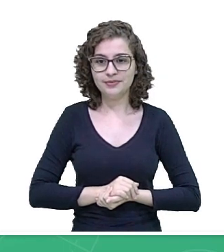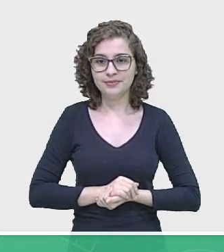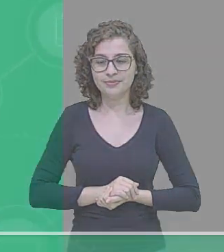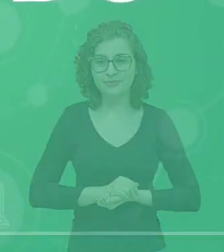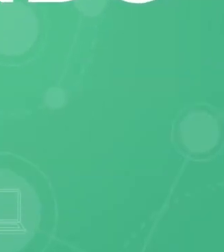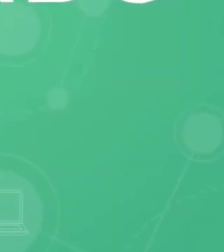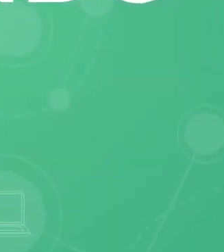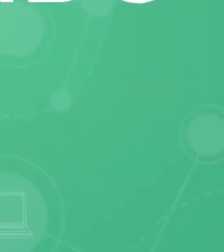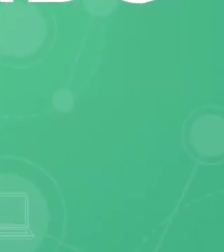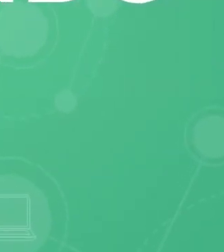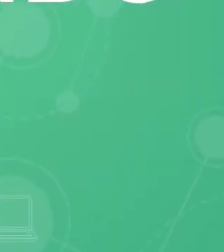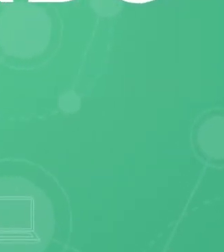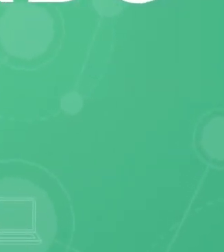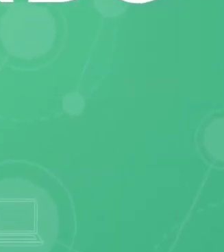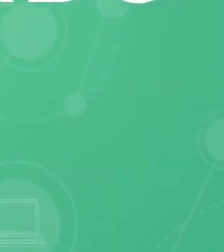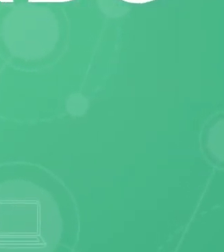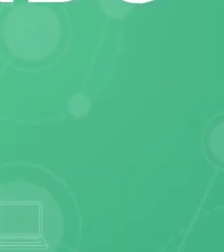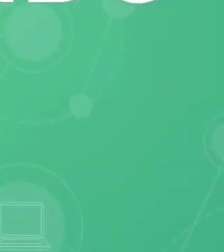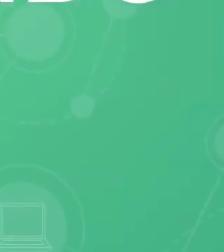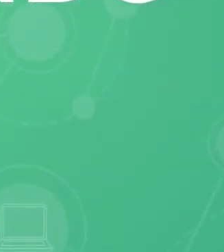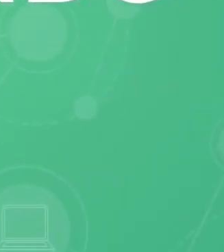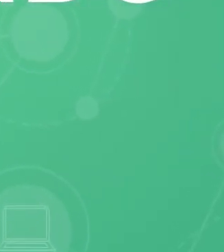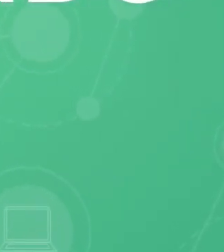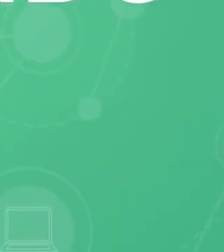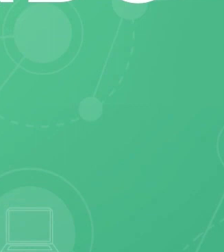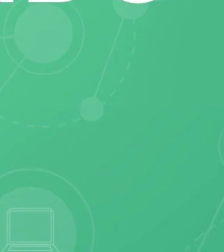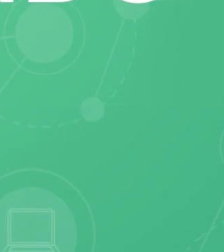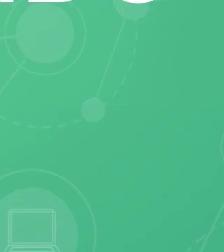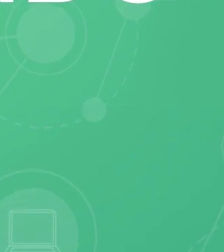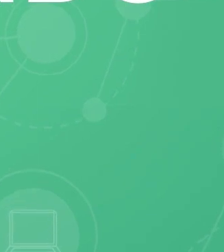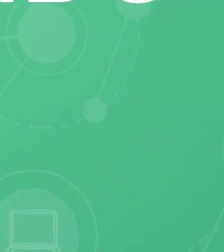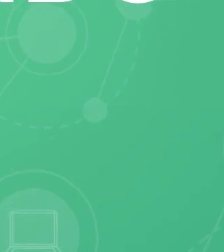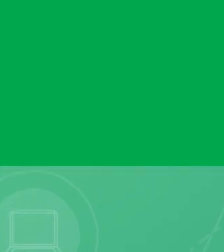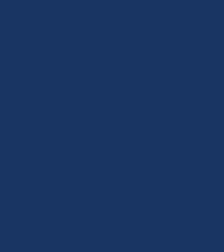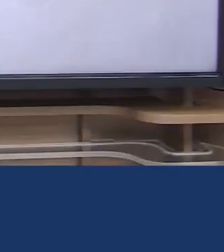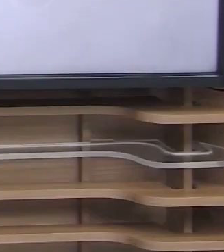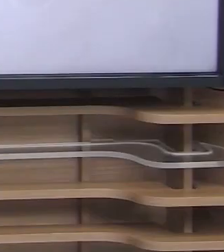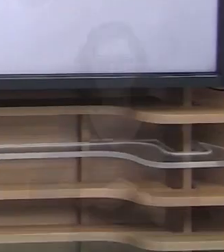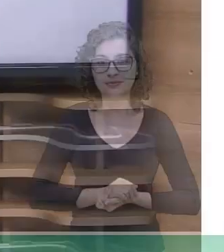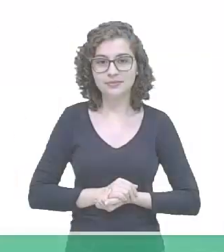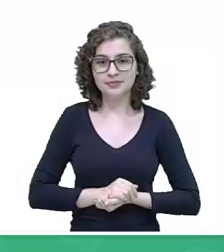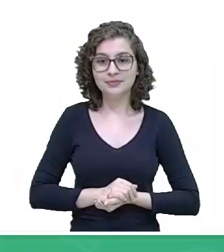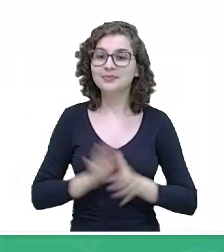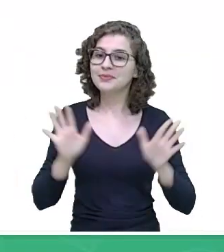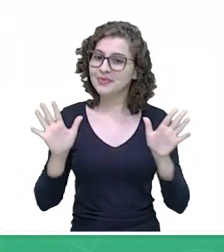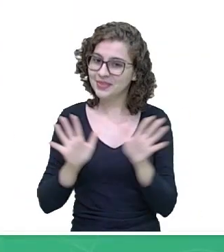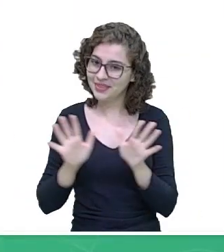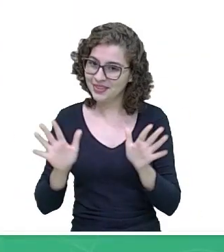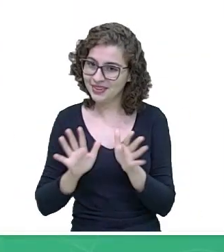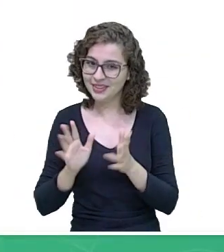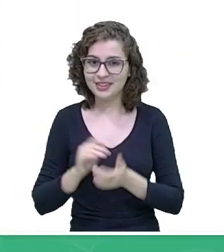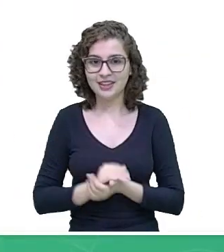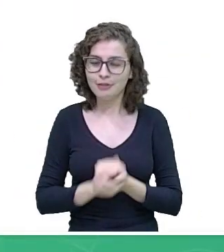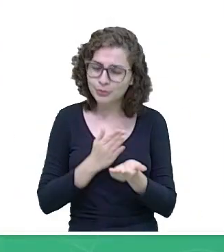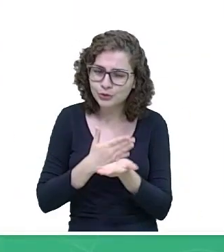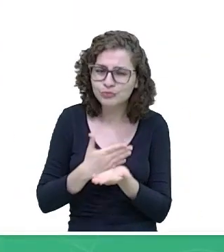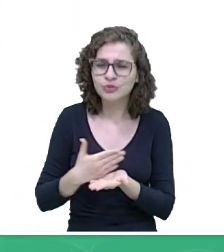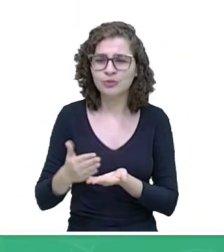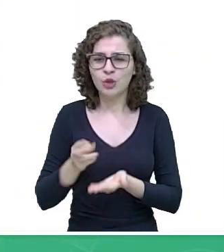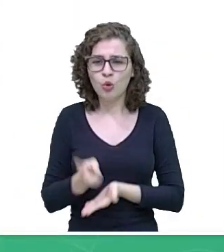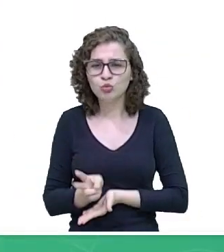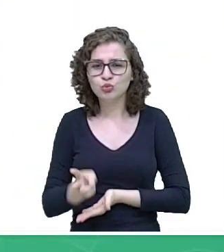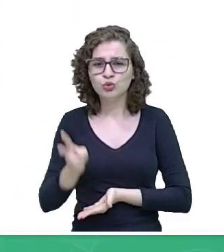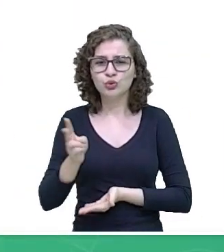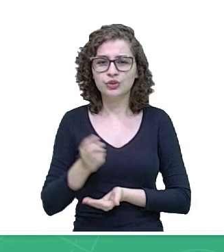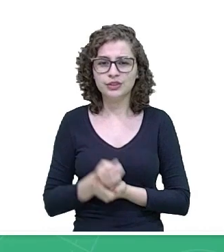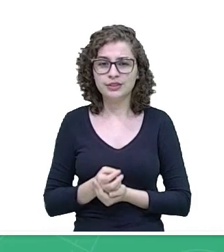Olá. Olá, vamos dar continuidade à nossa